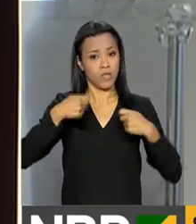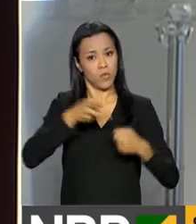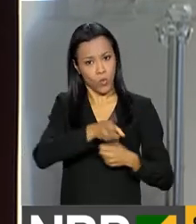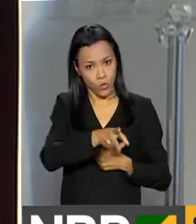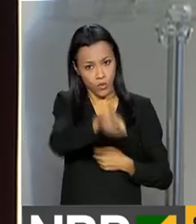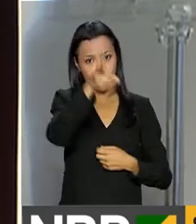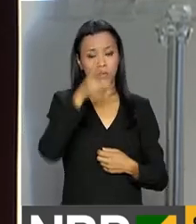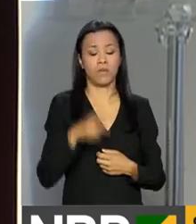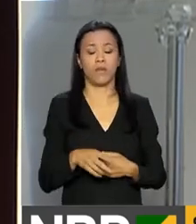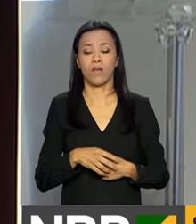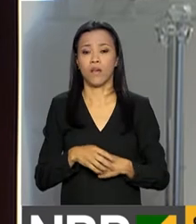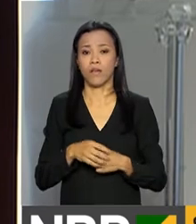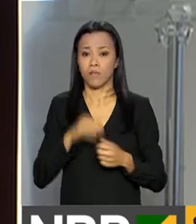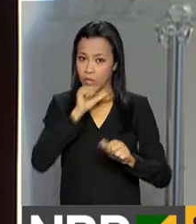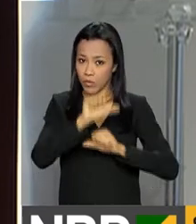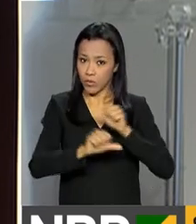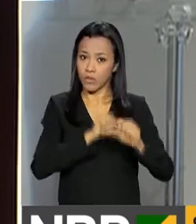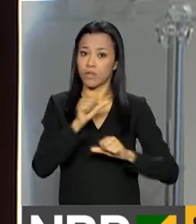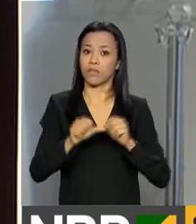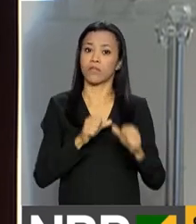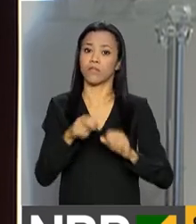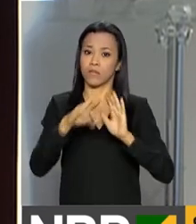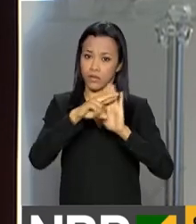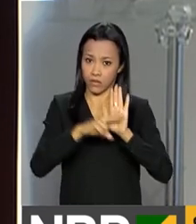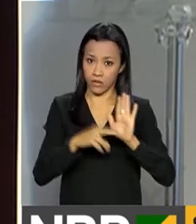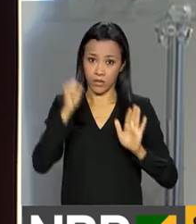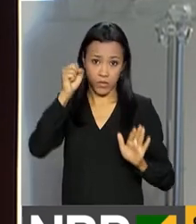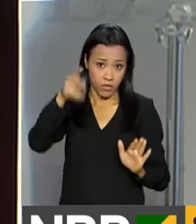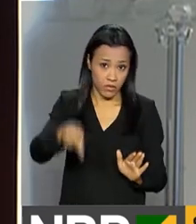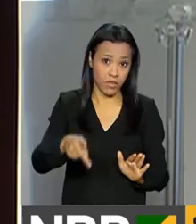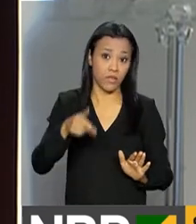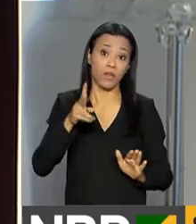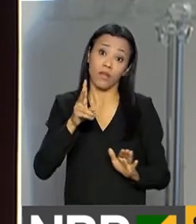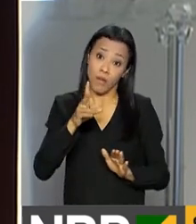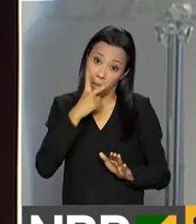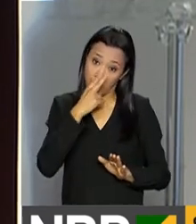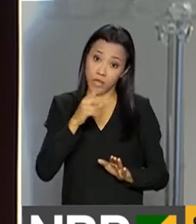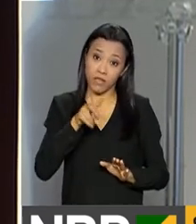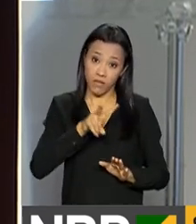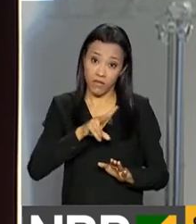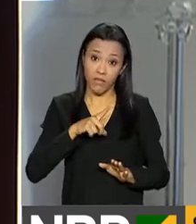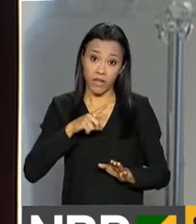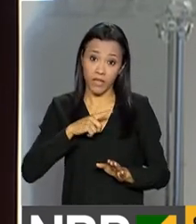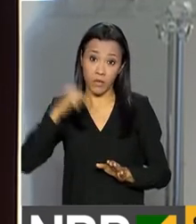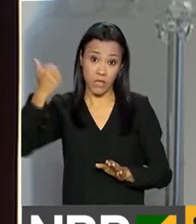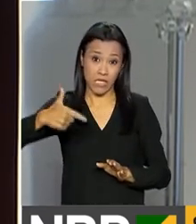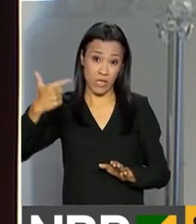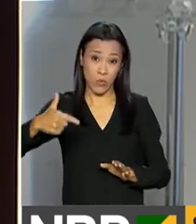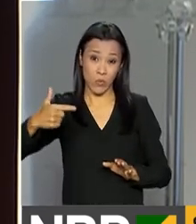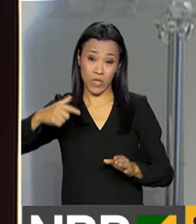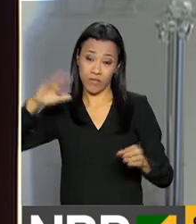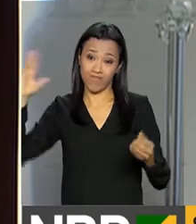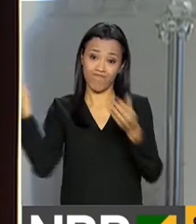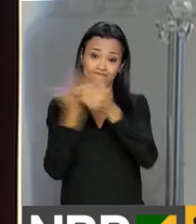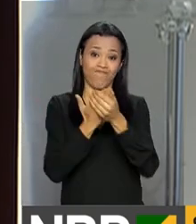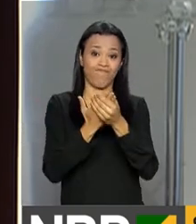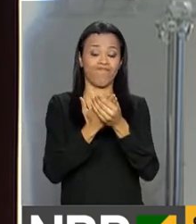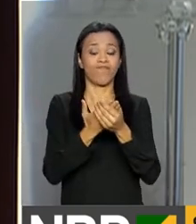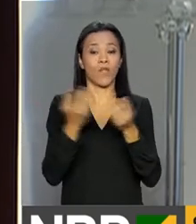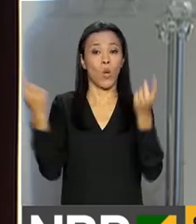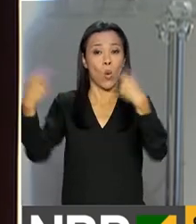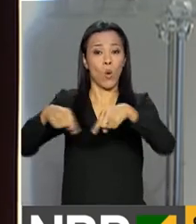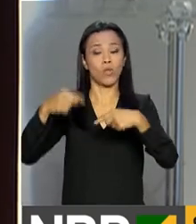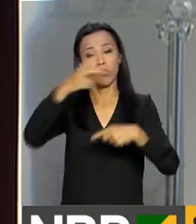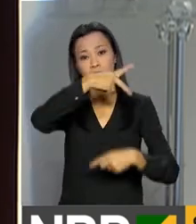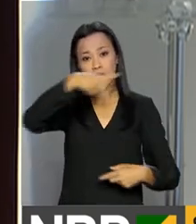agenda, que, como eu disse, não é uma agenda simples. Parece que haverá uma segunda denúncia contra o presidente da República. Nós, cumprindo